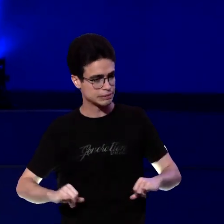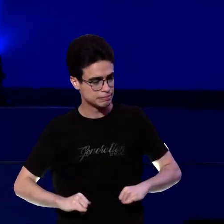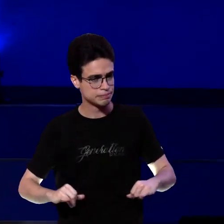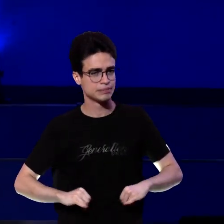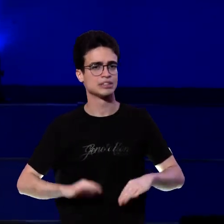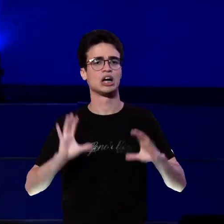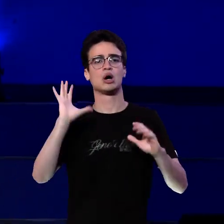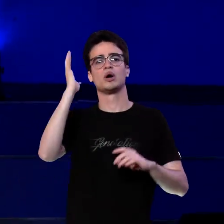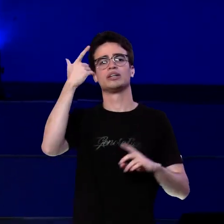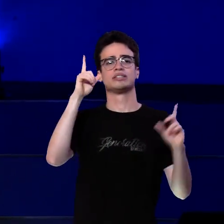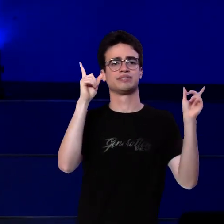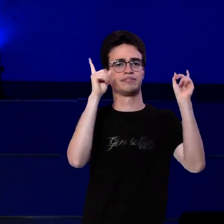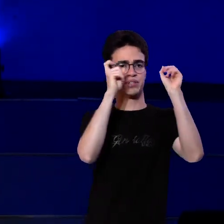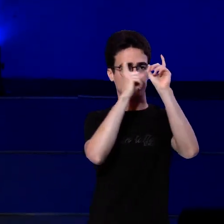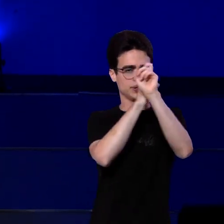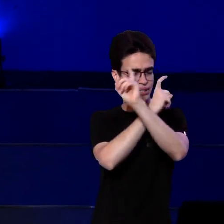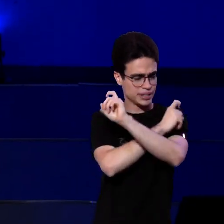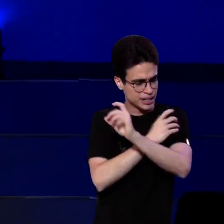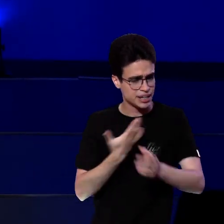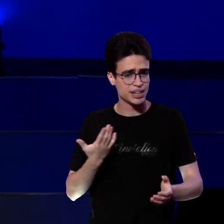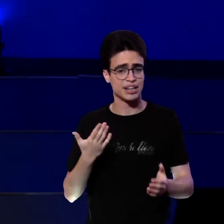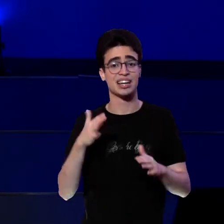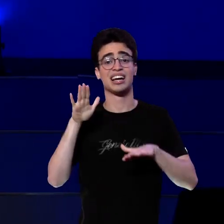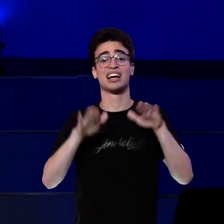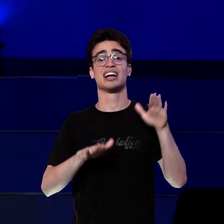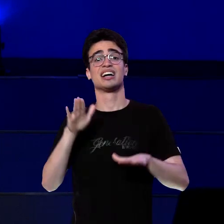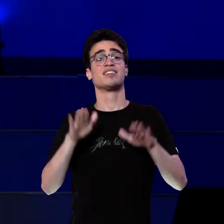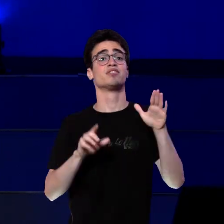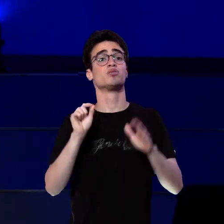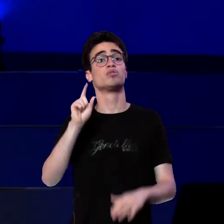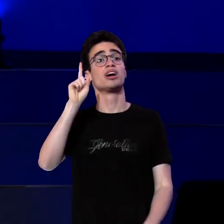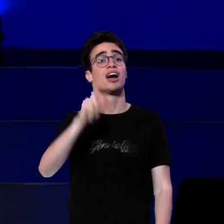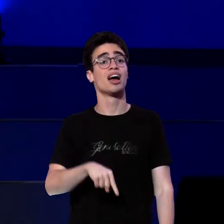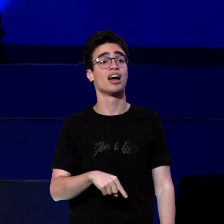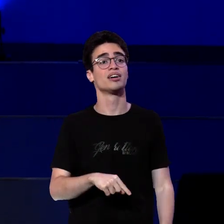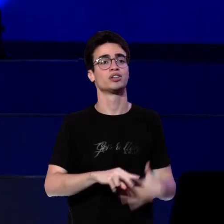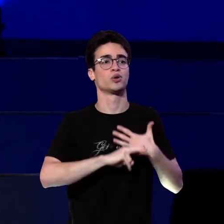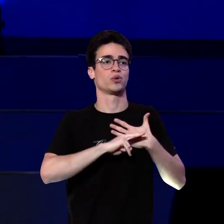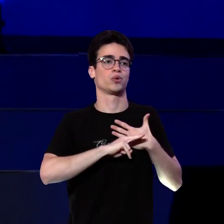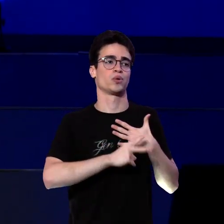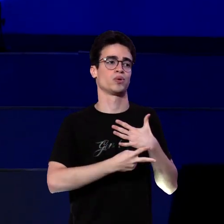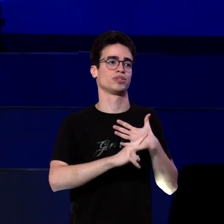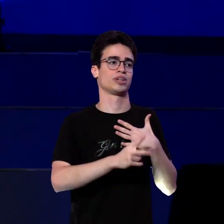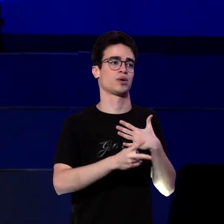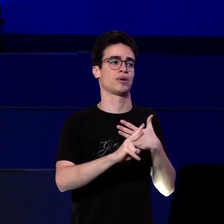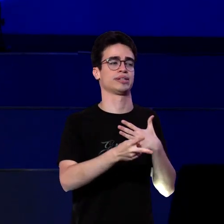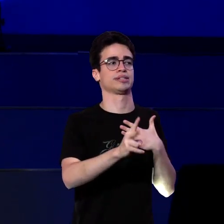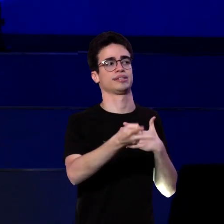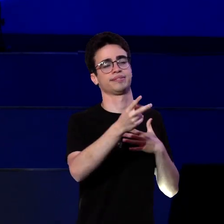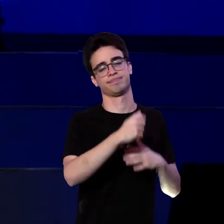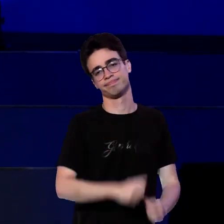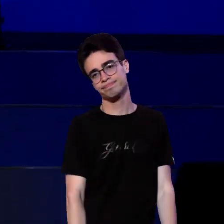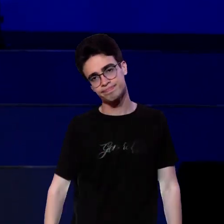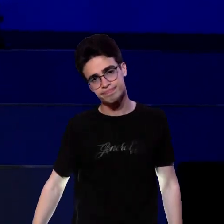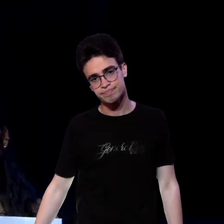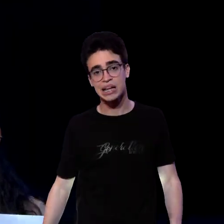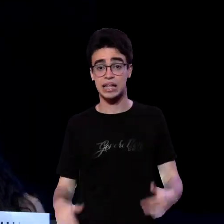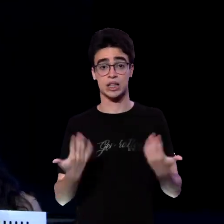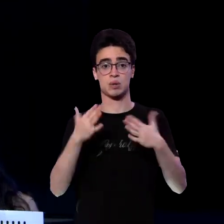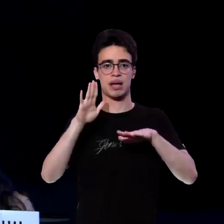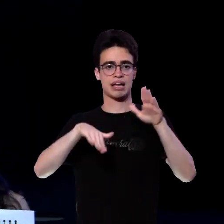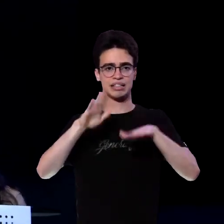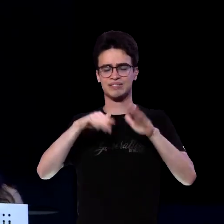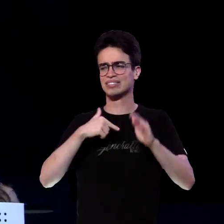vem, e às vezes eles são consequência de algumas coisas na nossa vida. E muitas vezes a